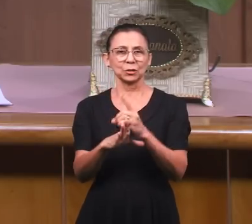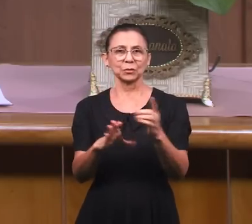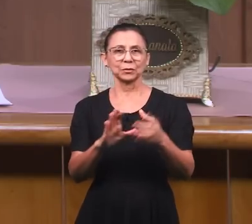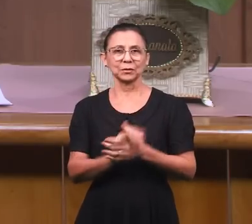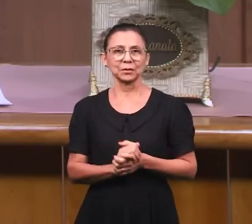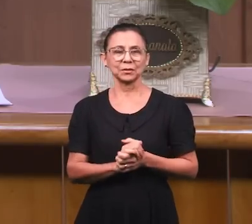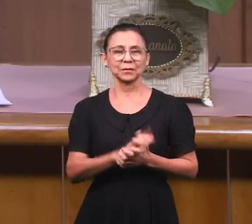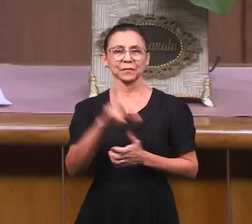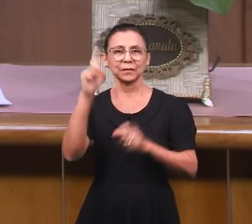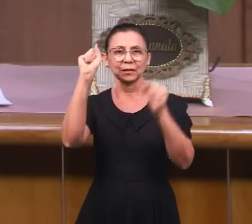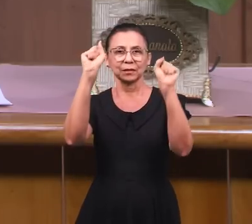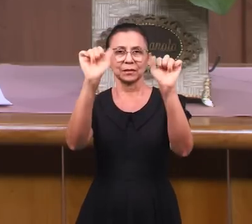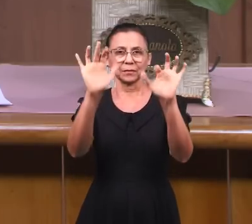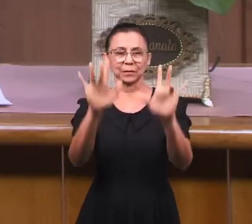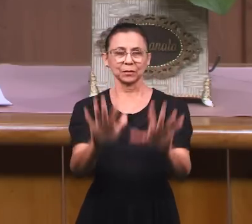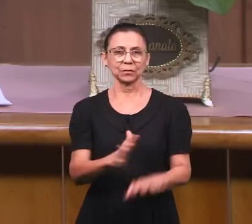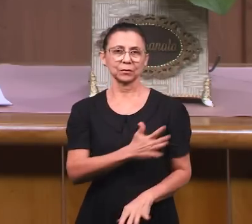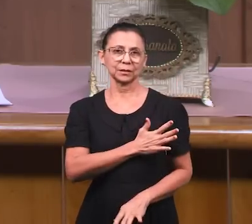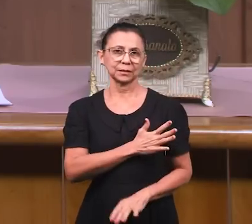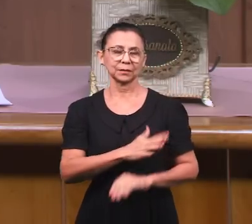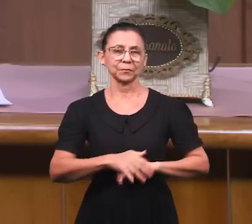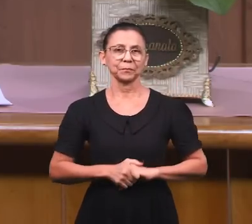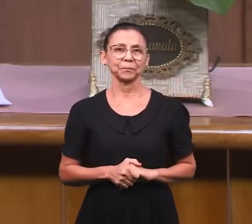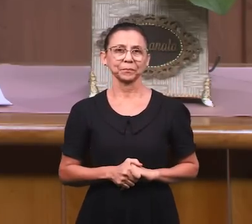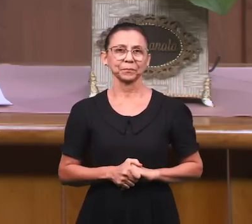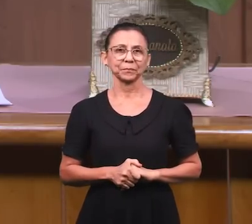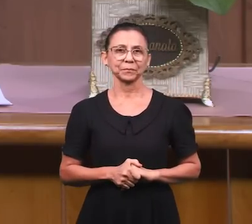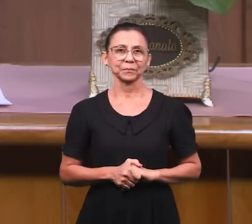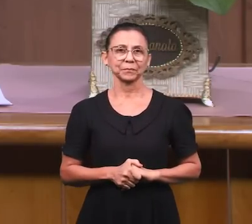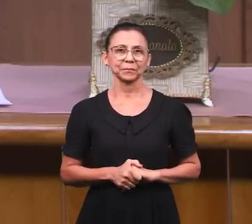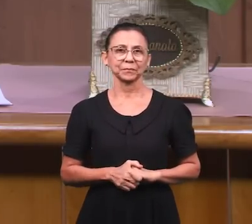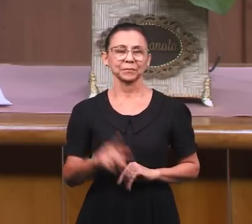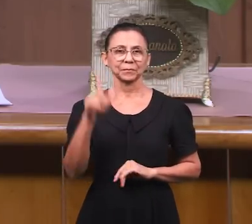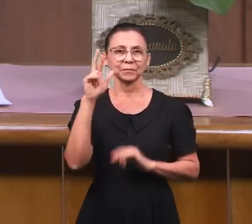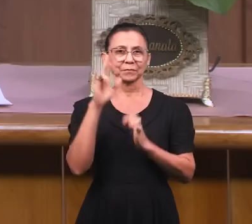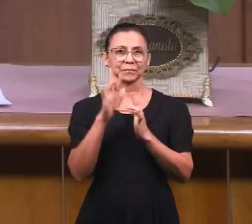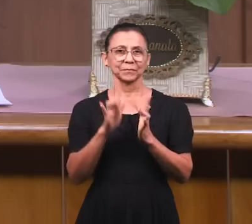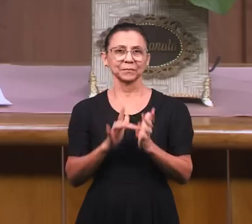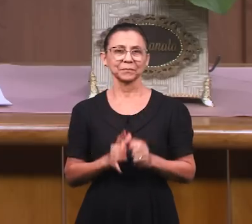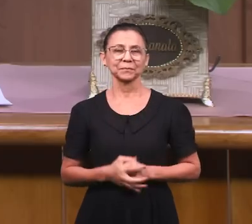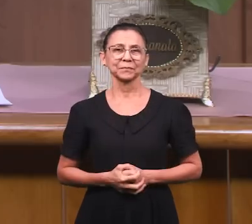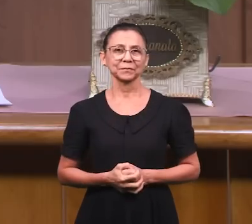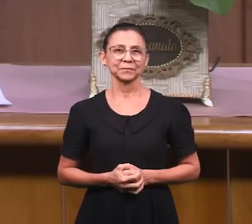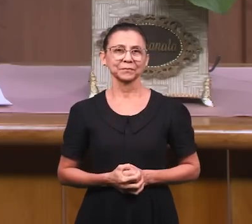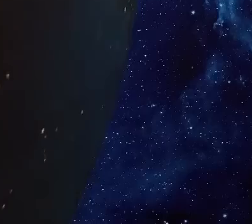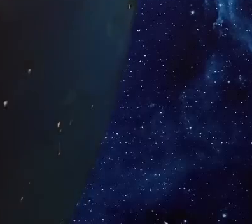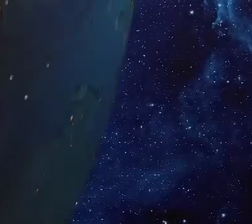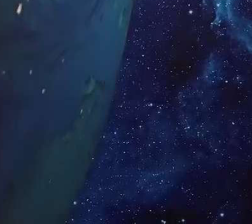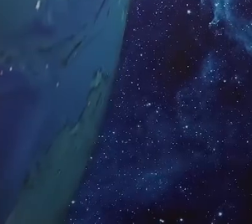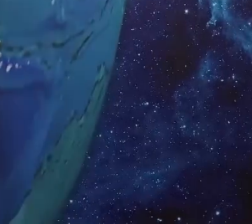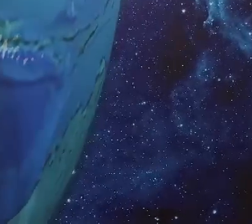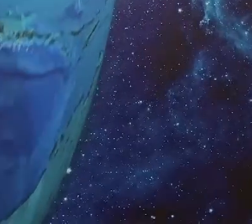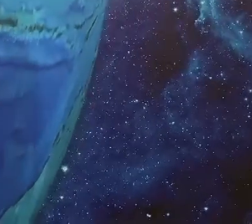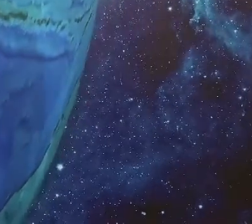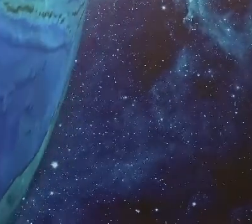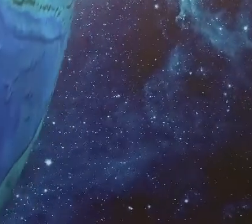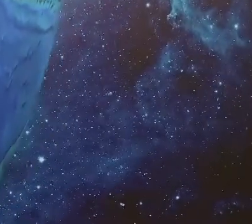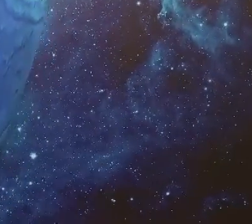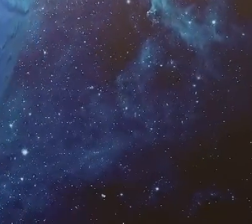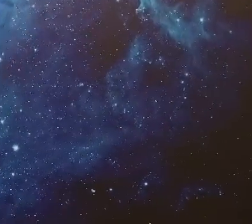nossos cultos, o Senhor tenha uma bênção para o seu coração. A todos, a paz do Senhor.